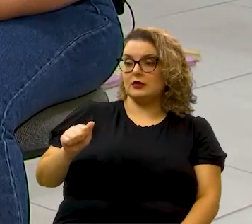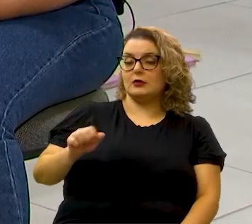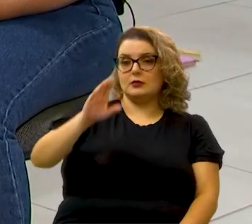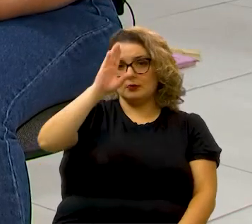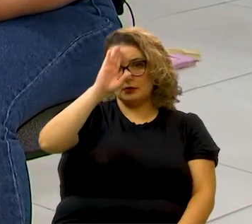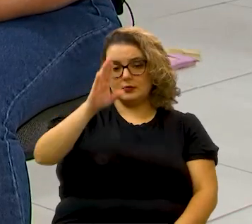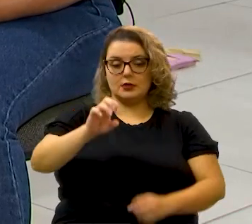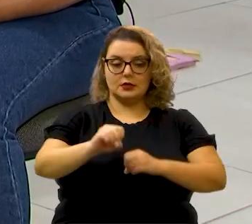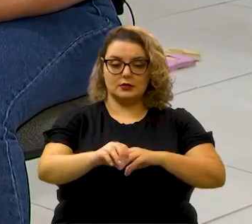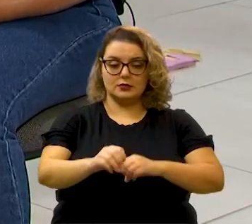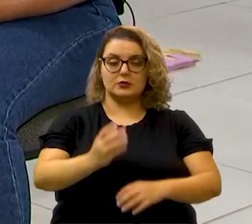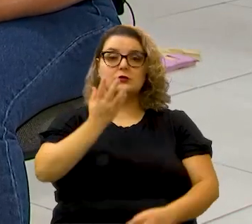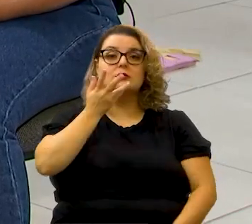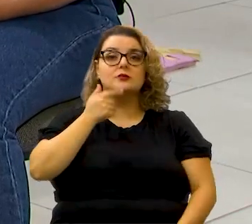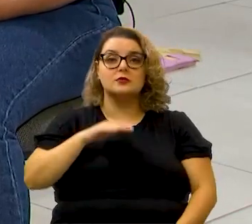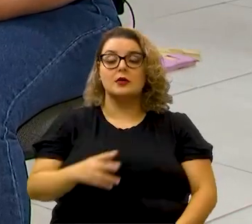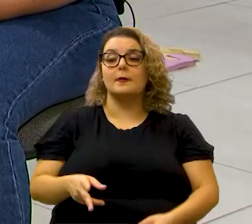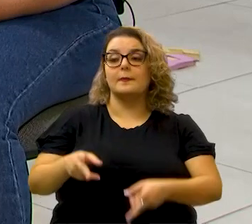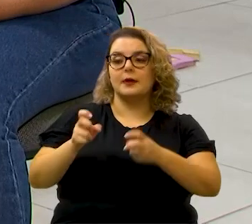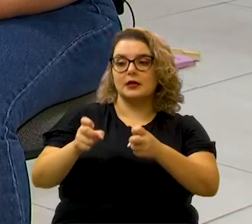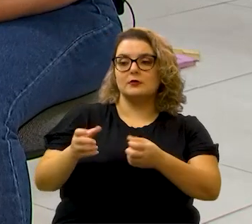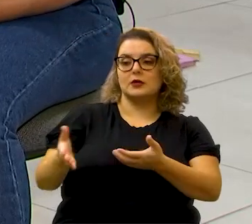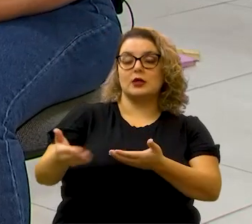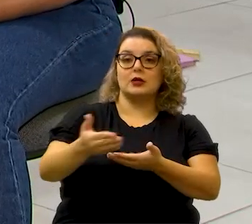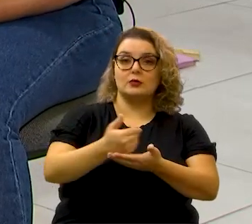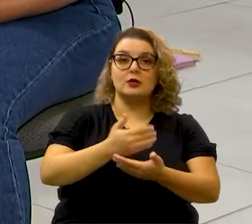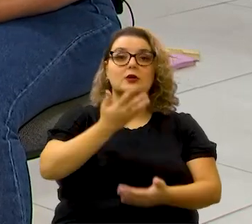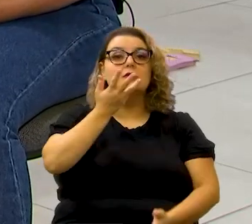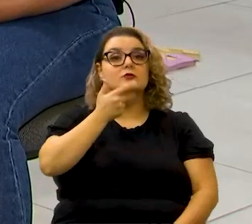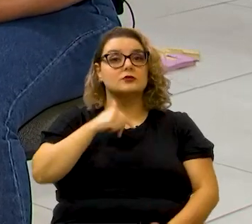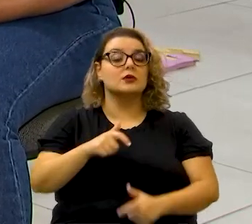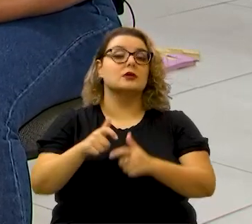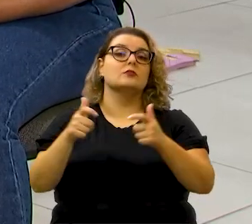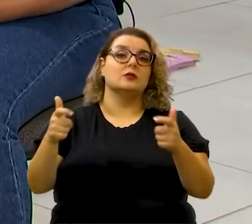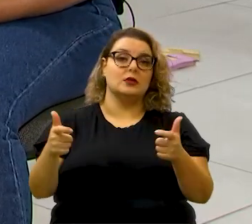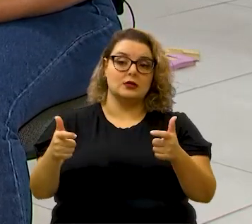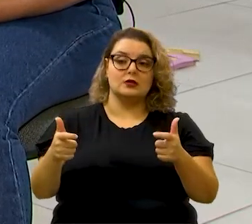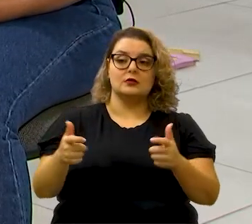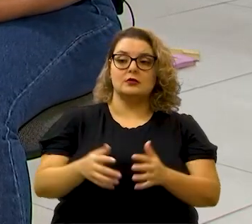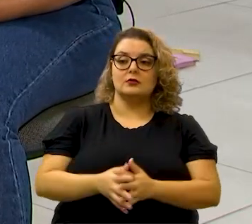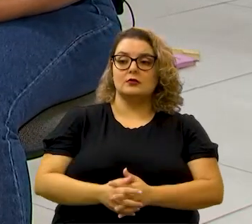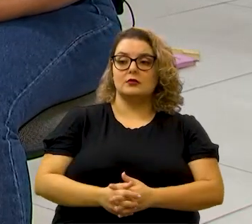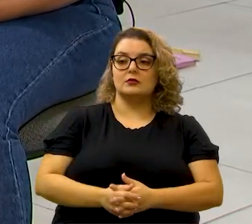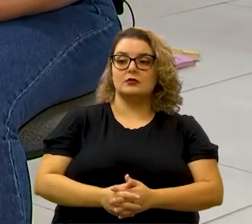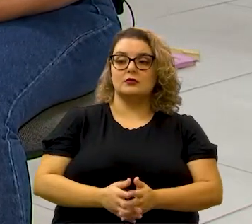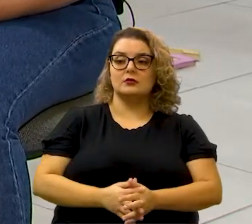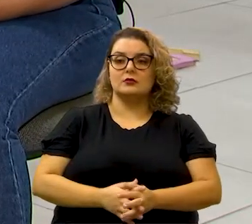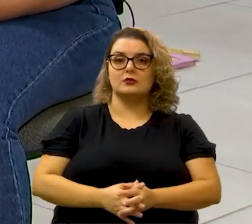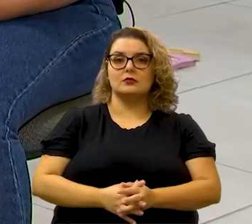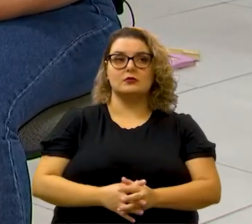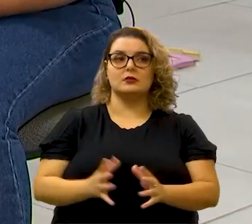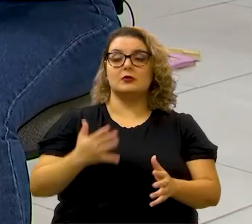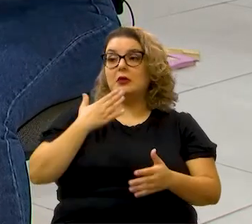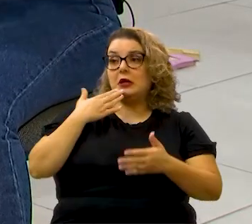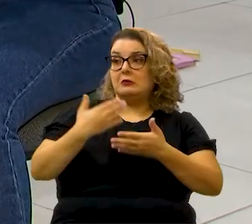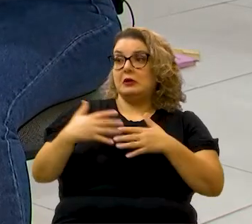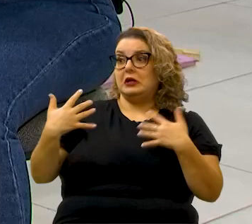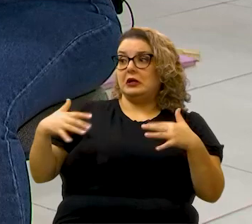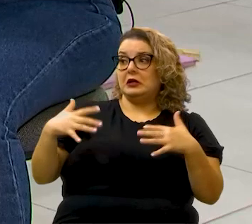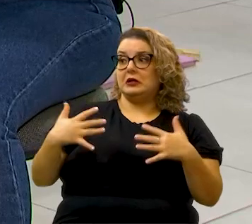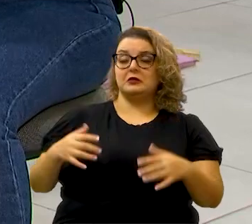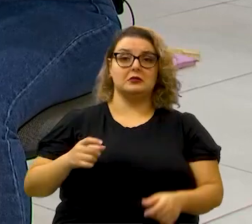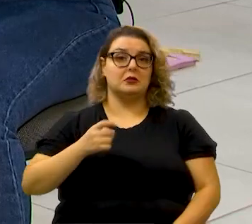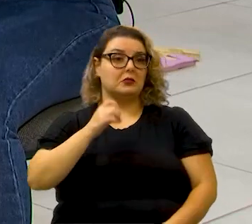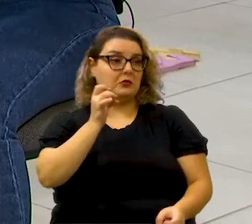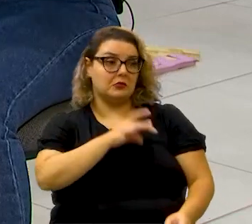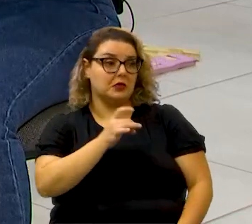TEA, principalmente na educação infantil, a gente percebe que o acolhimento das crianças é grande, que elas não se